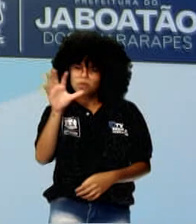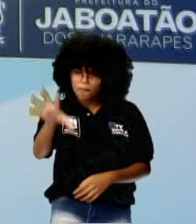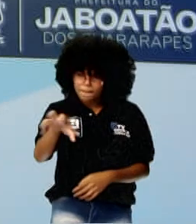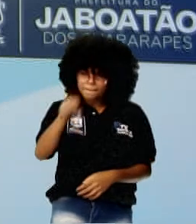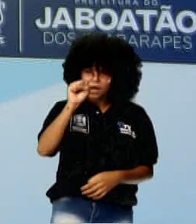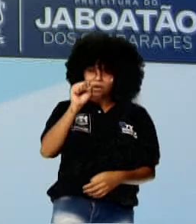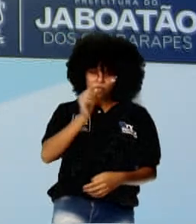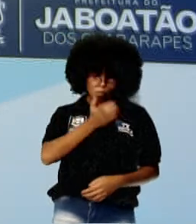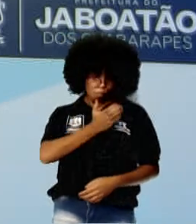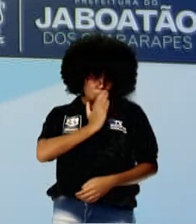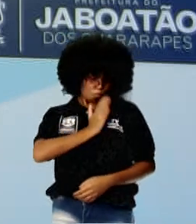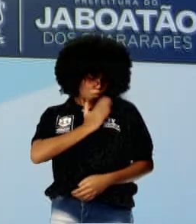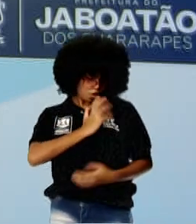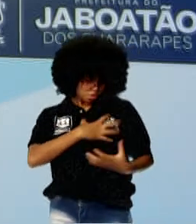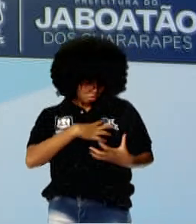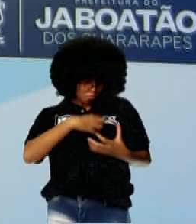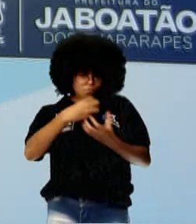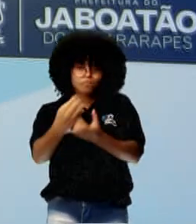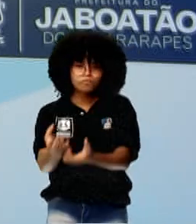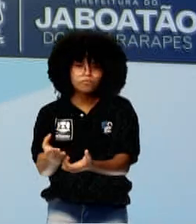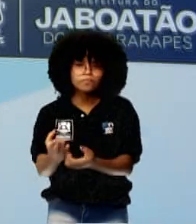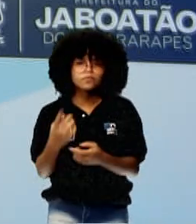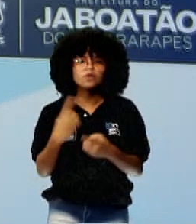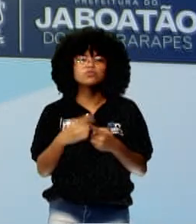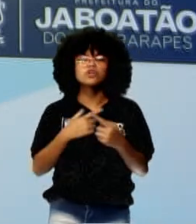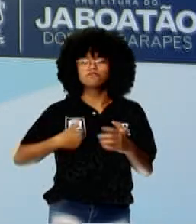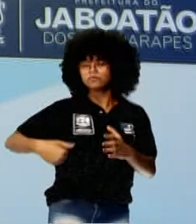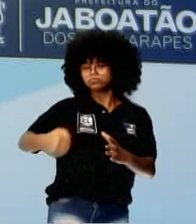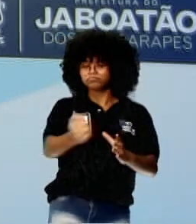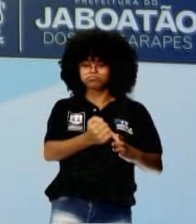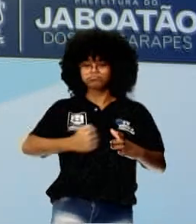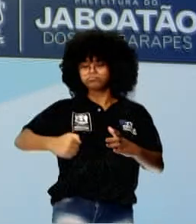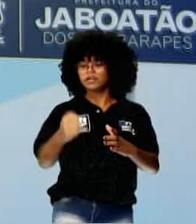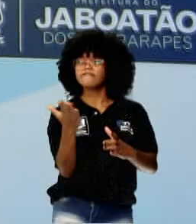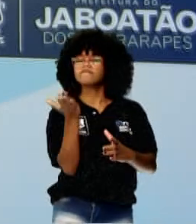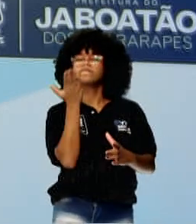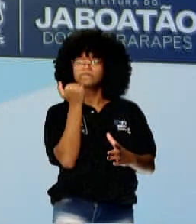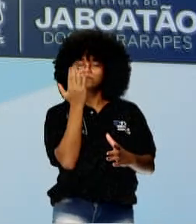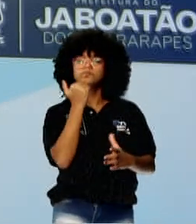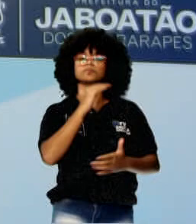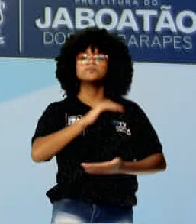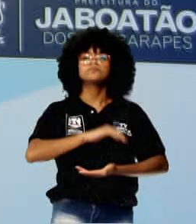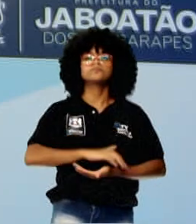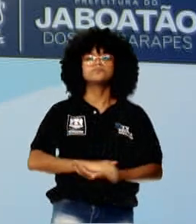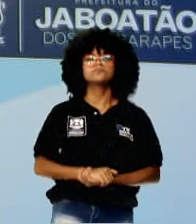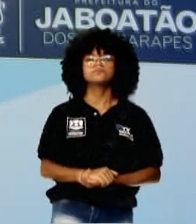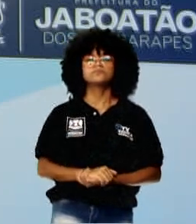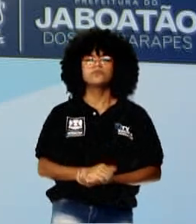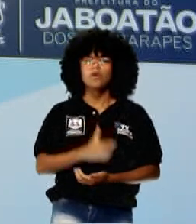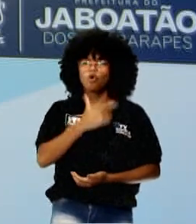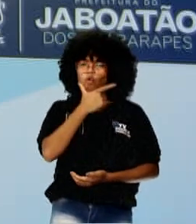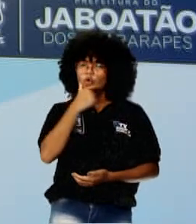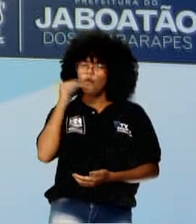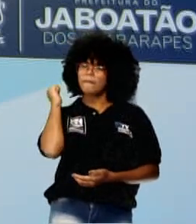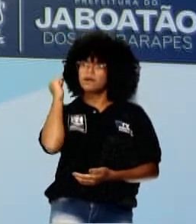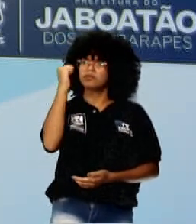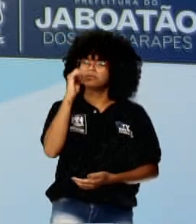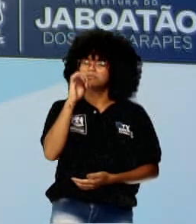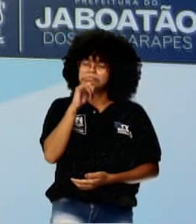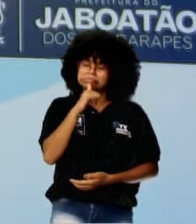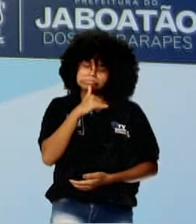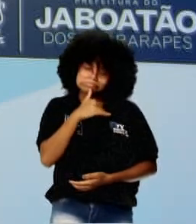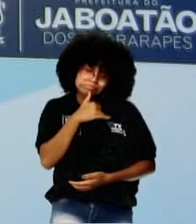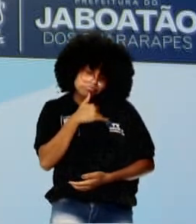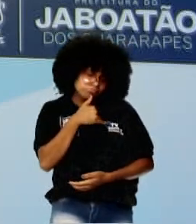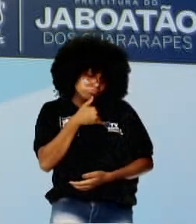o coração dela, porque eu vou cozinhar esse coração e vou comer." O caçador, triste,